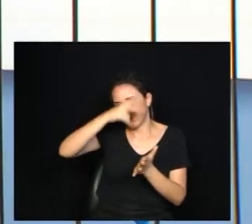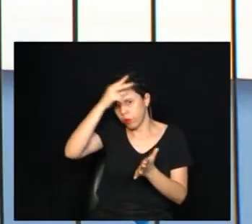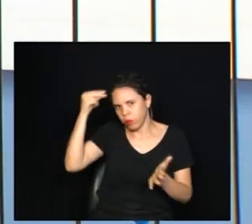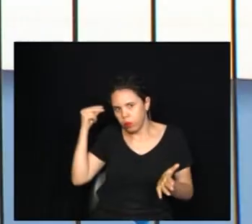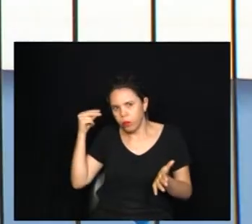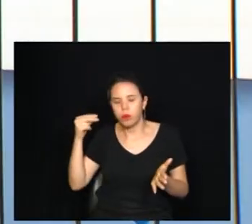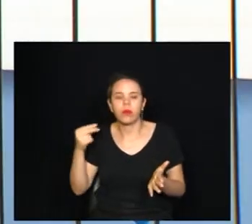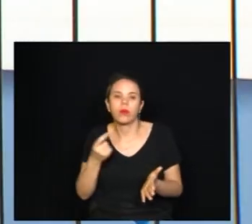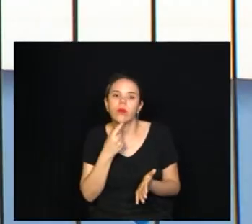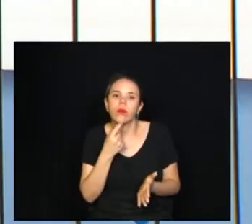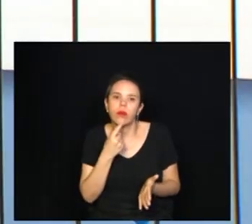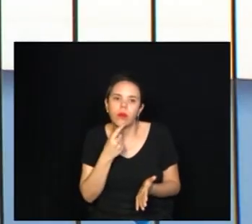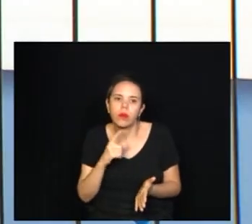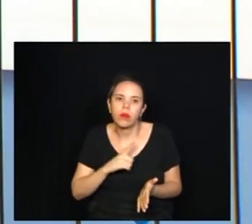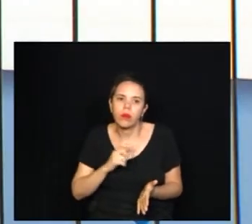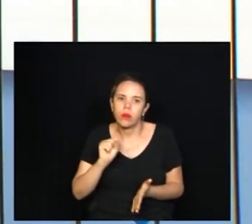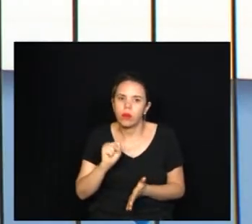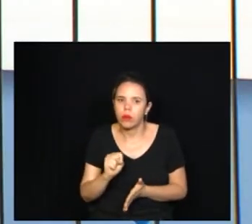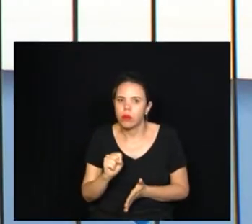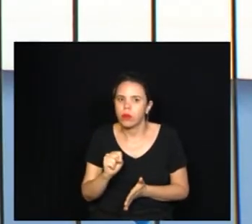Prefeitura, Campinas tem